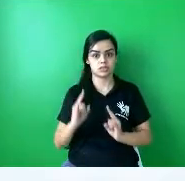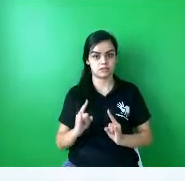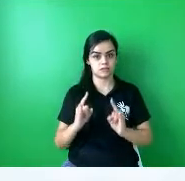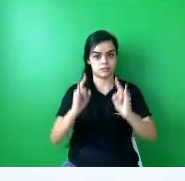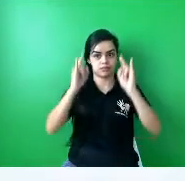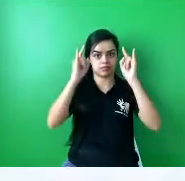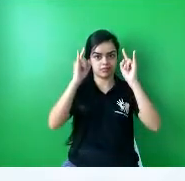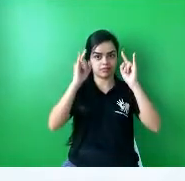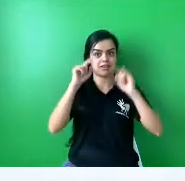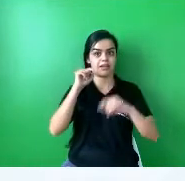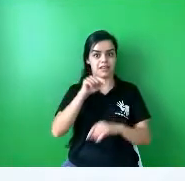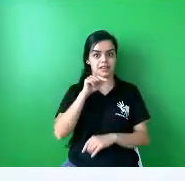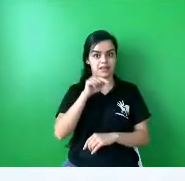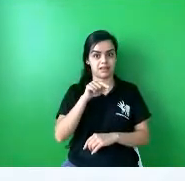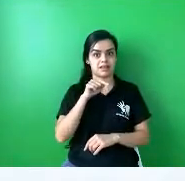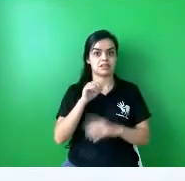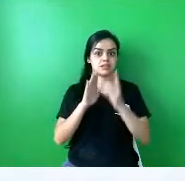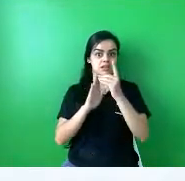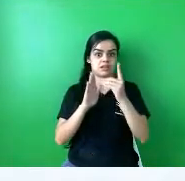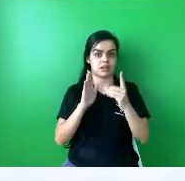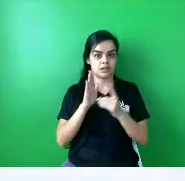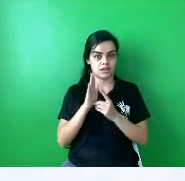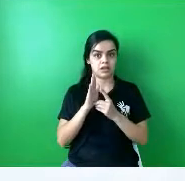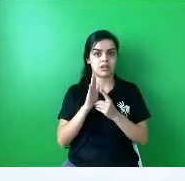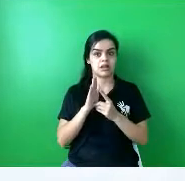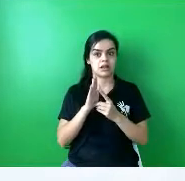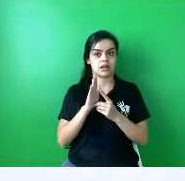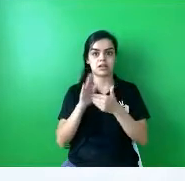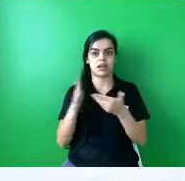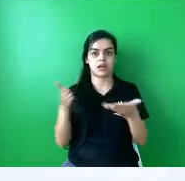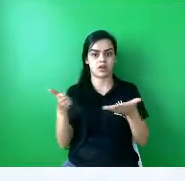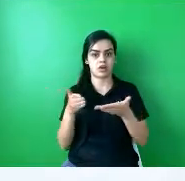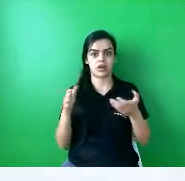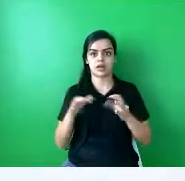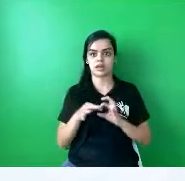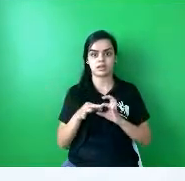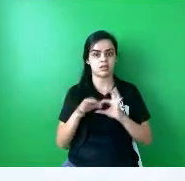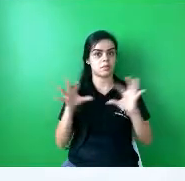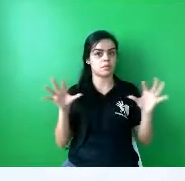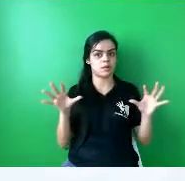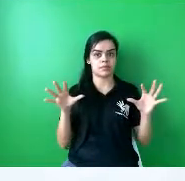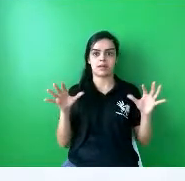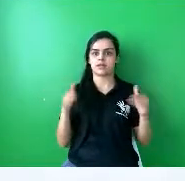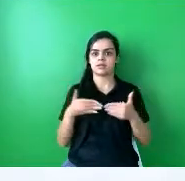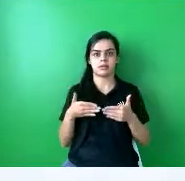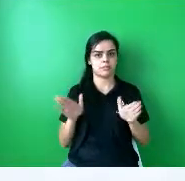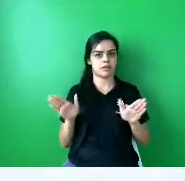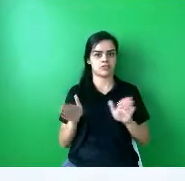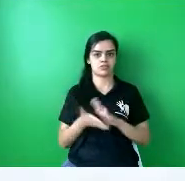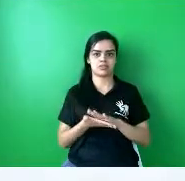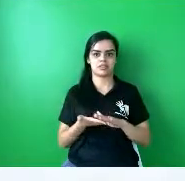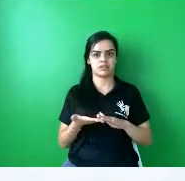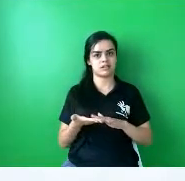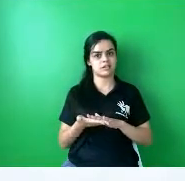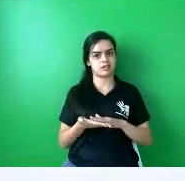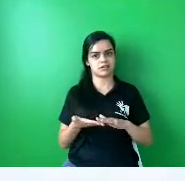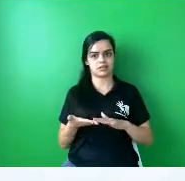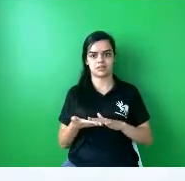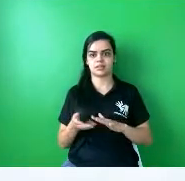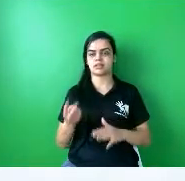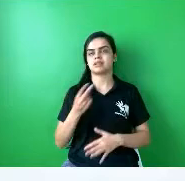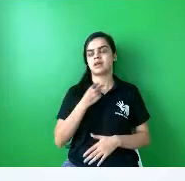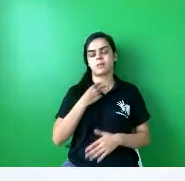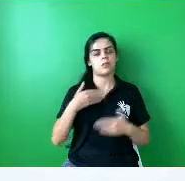E esses apartamentos, por meio do decreto municipal, até agora não se permite que seja aberto, tá? Então, ele não